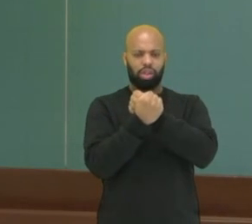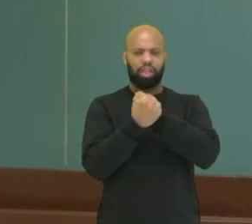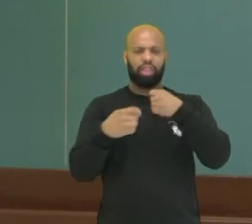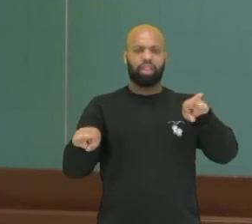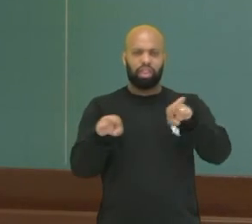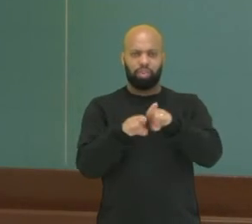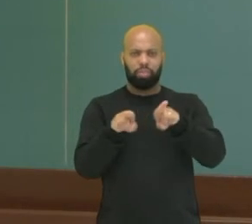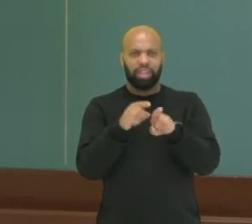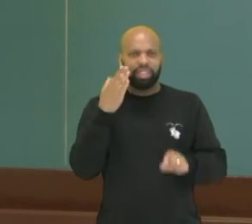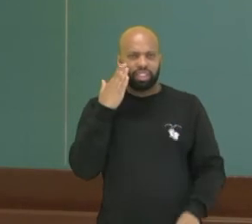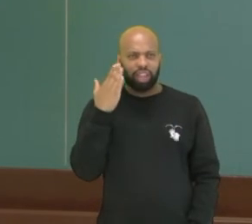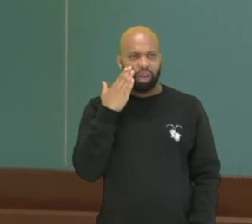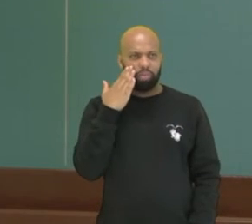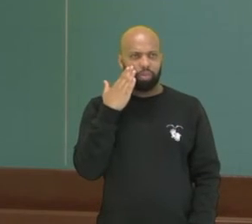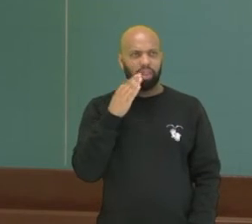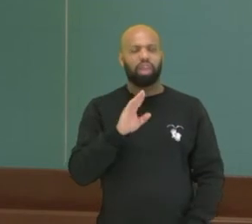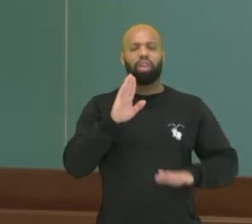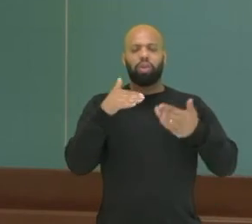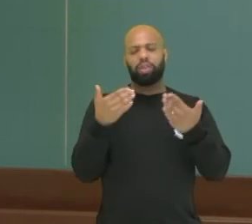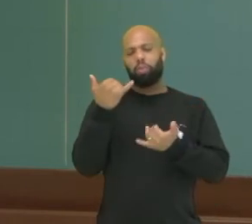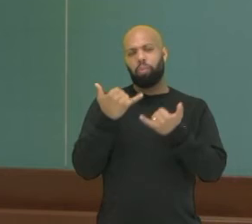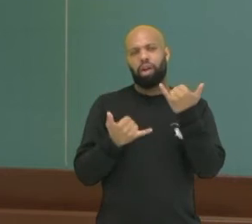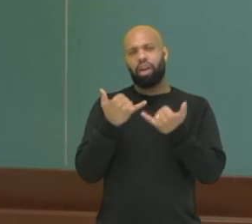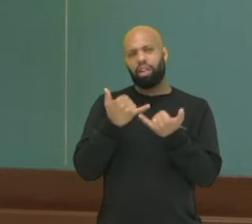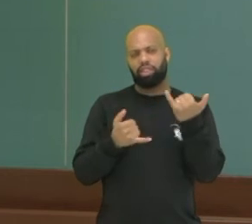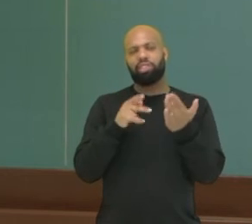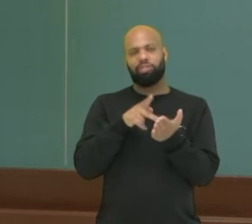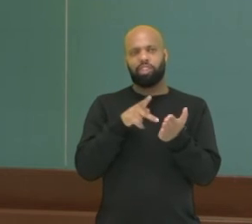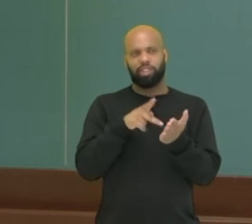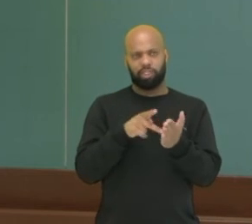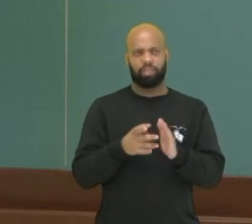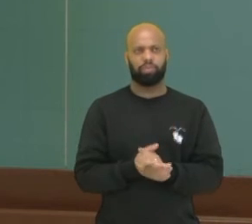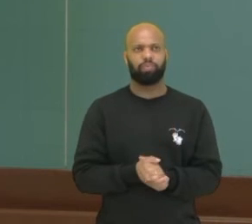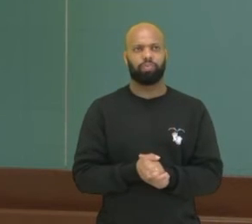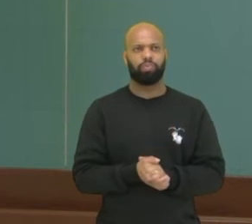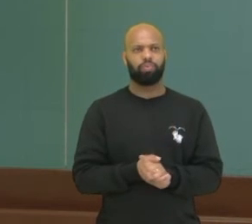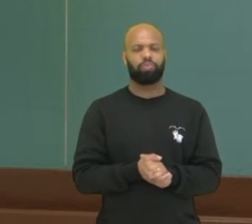são muito, mas muito parecidos mesmo, ok?